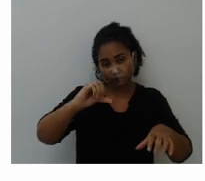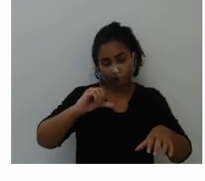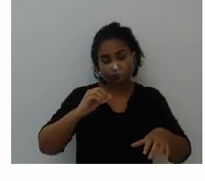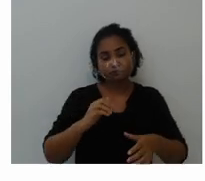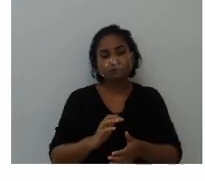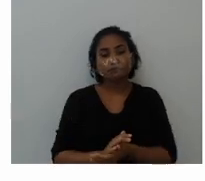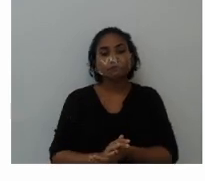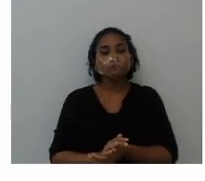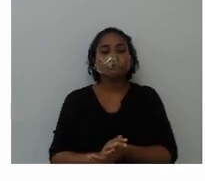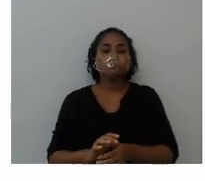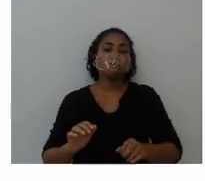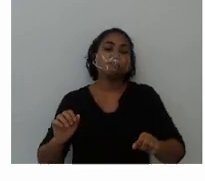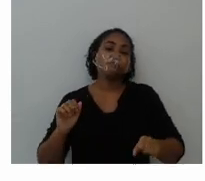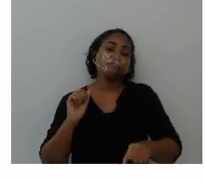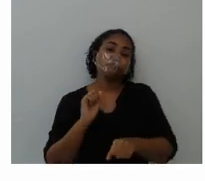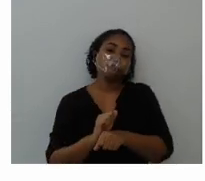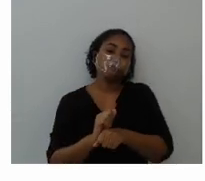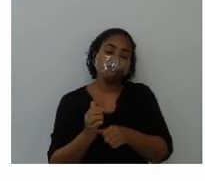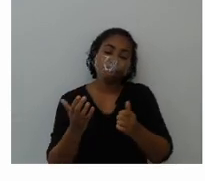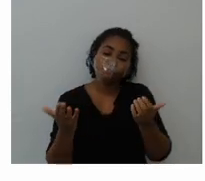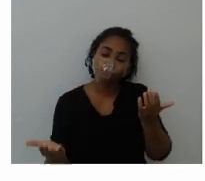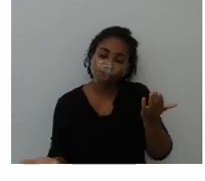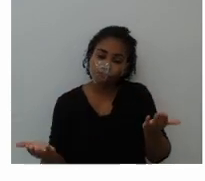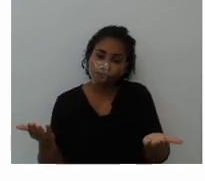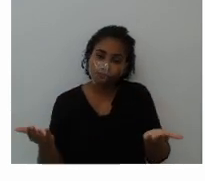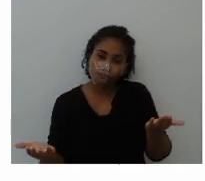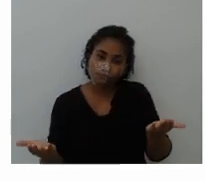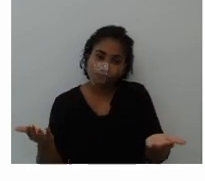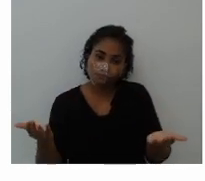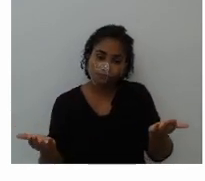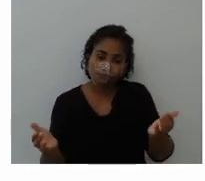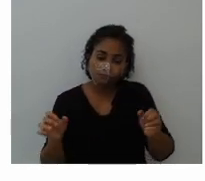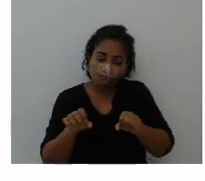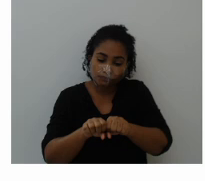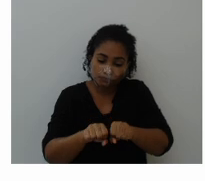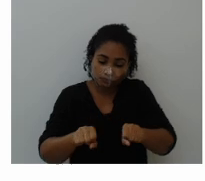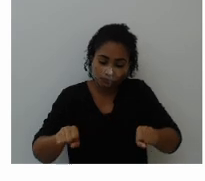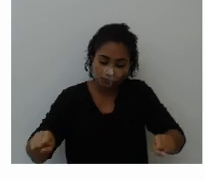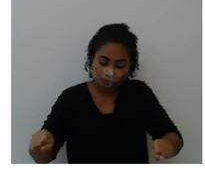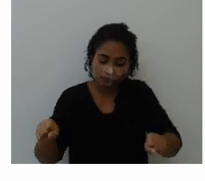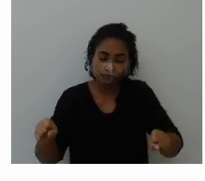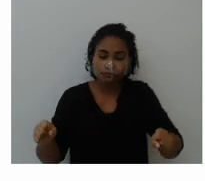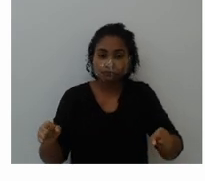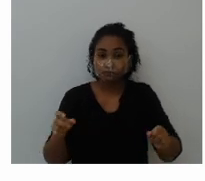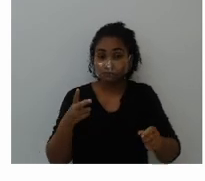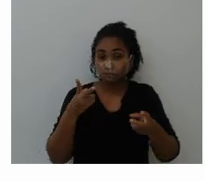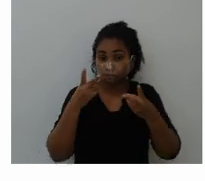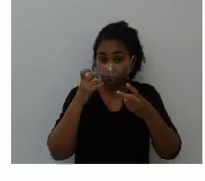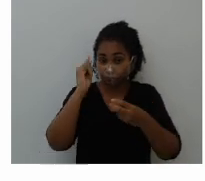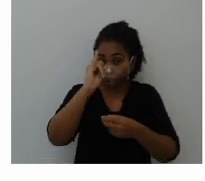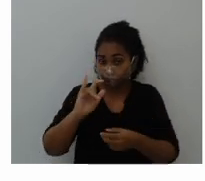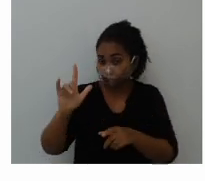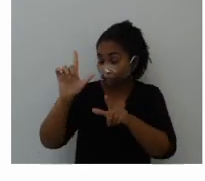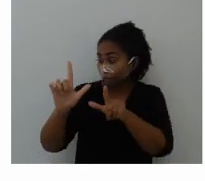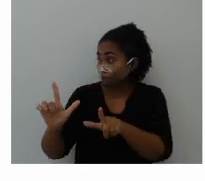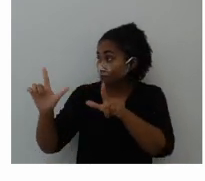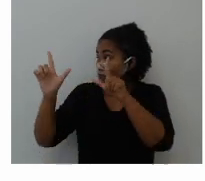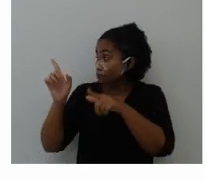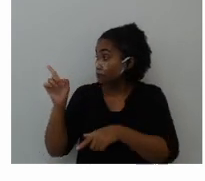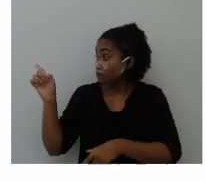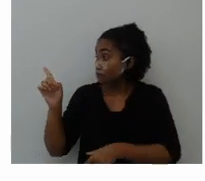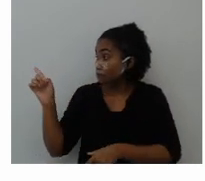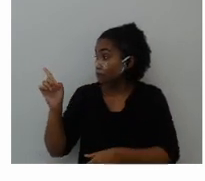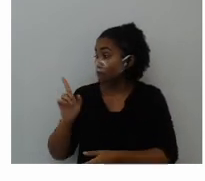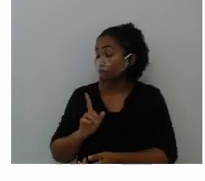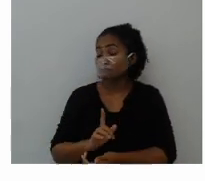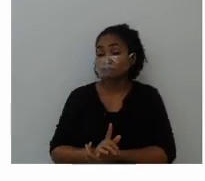só, se estão em repouso, estão em equilíbrio, suspensas por fios inextensíveis, como mostra a figura abaixo. Os